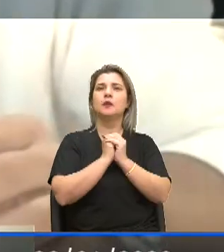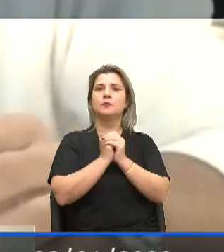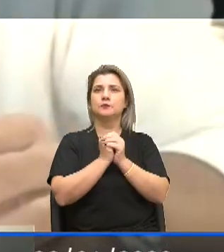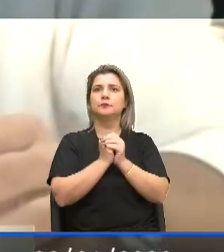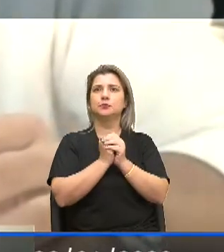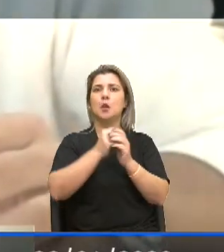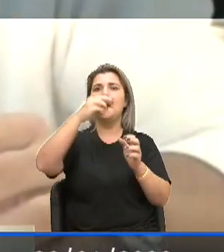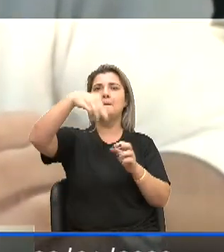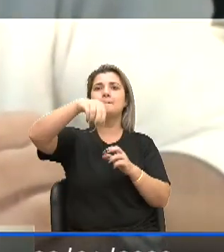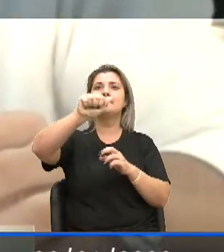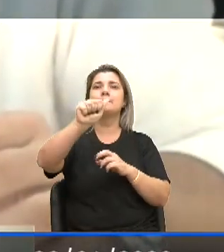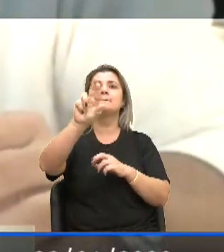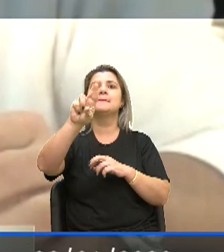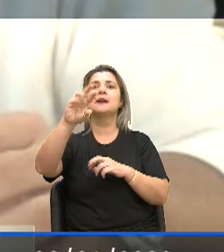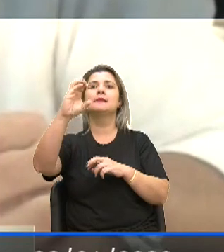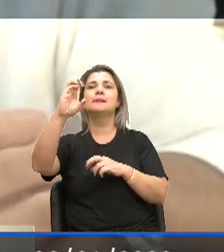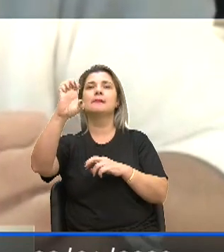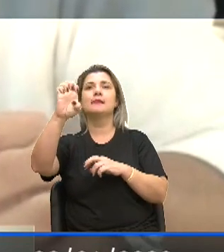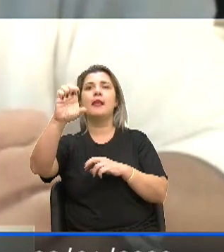É